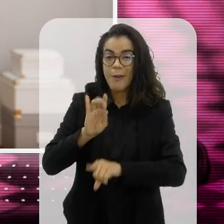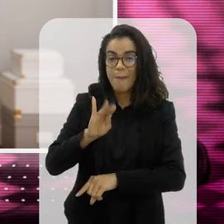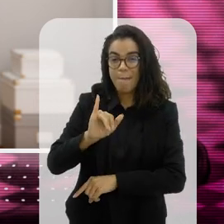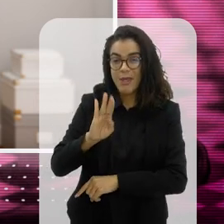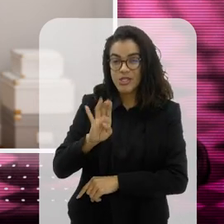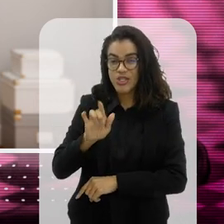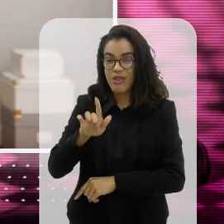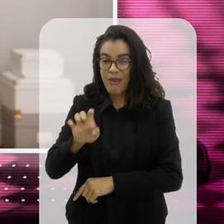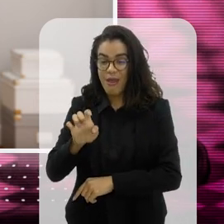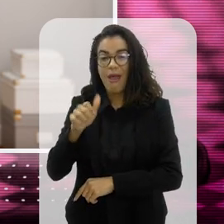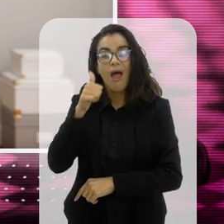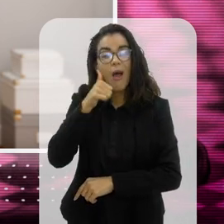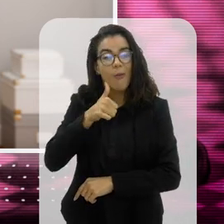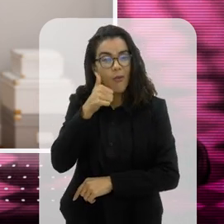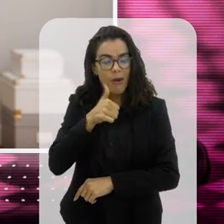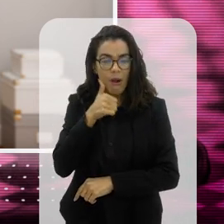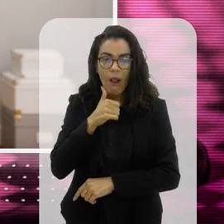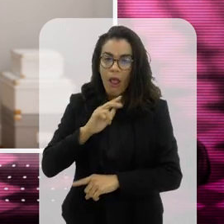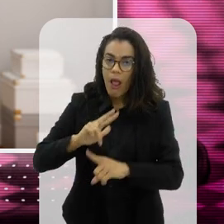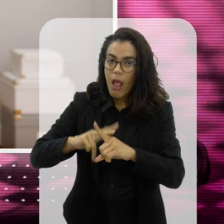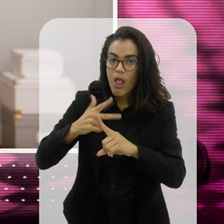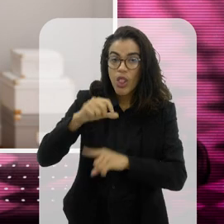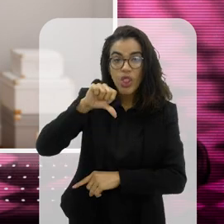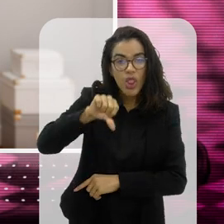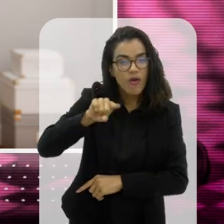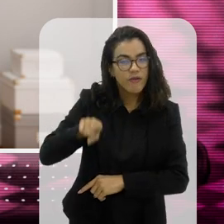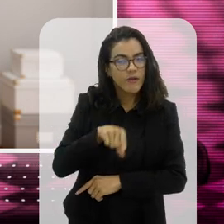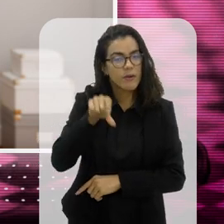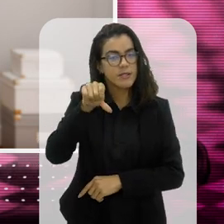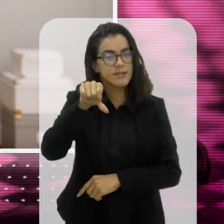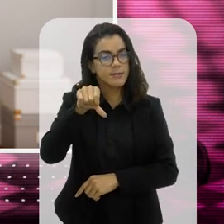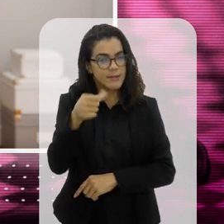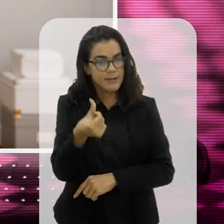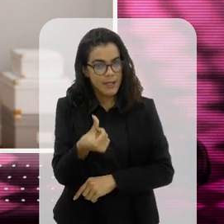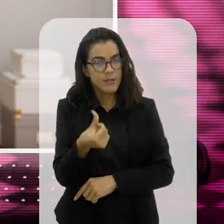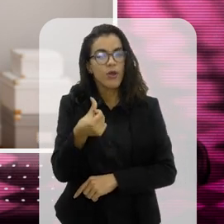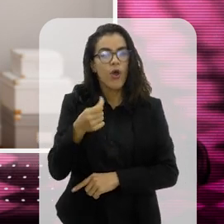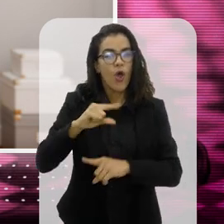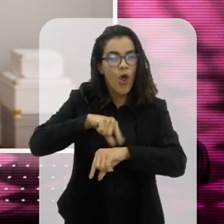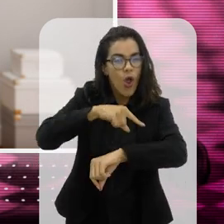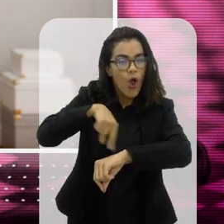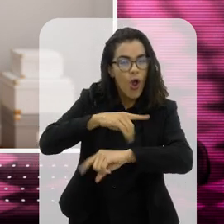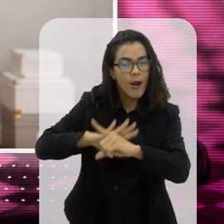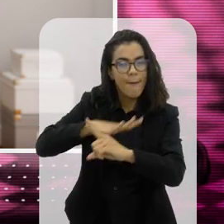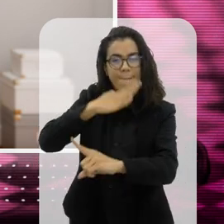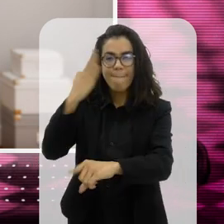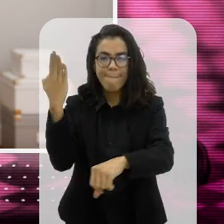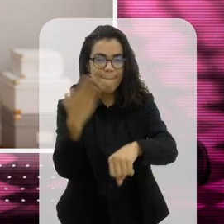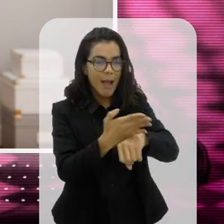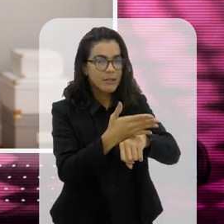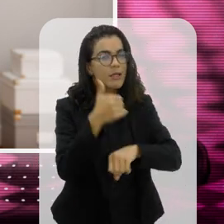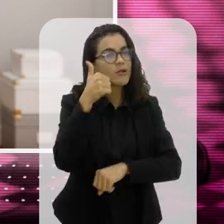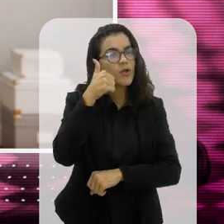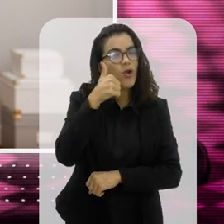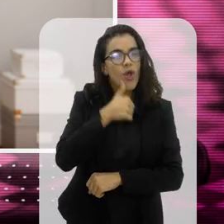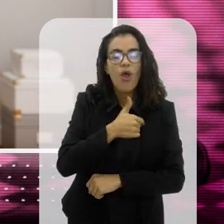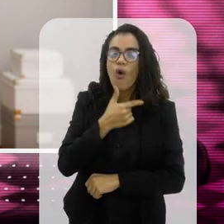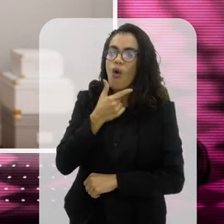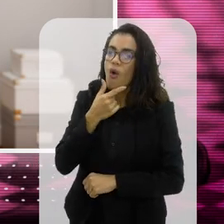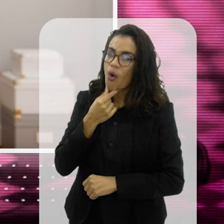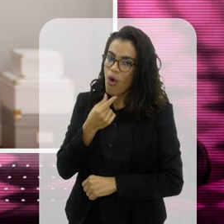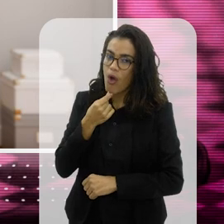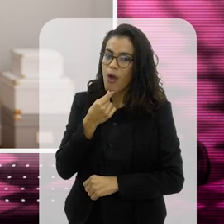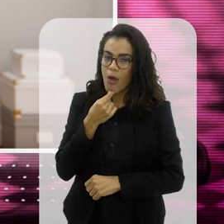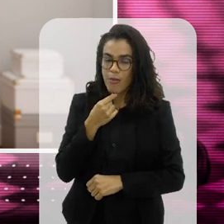IBGE, em 2022, as mulheres gastaram 9,6 horas por semana a mais do que os homens com